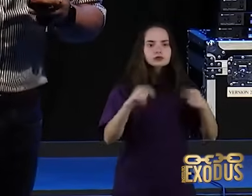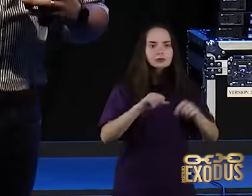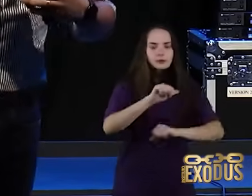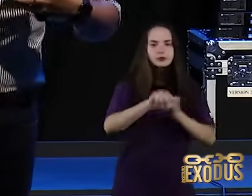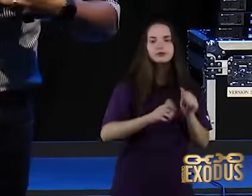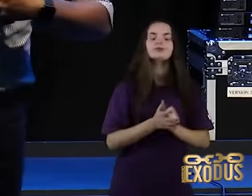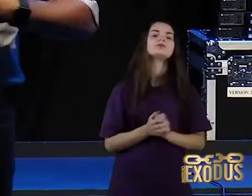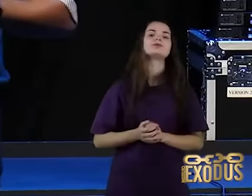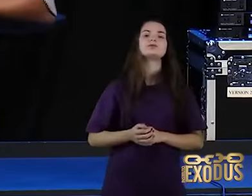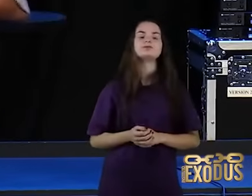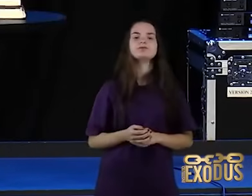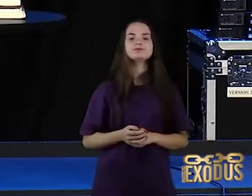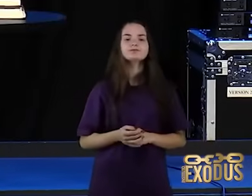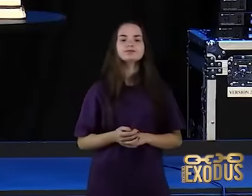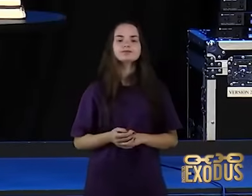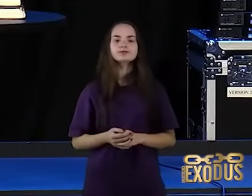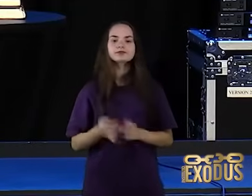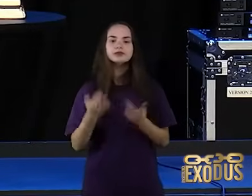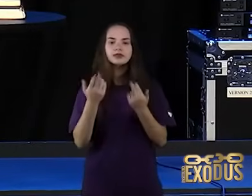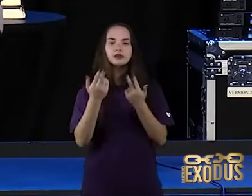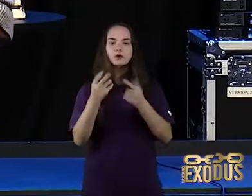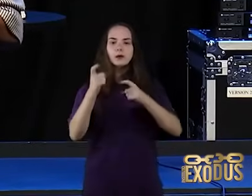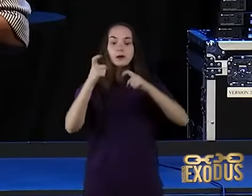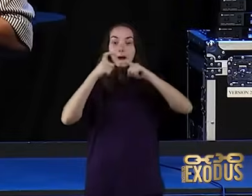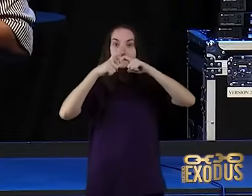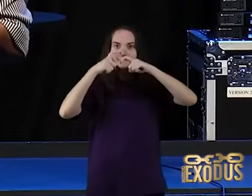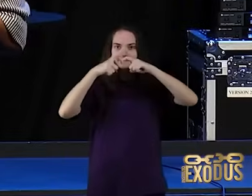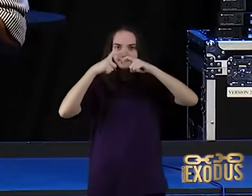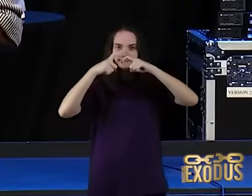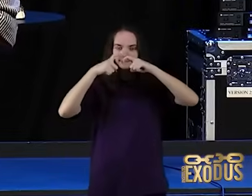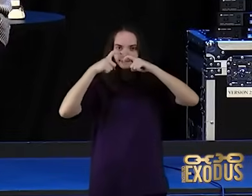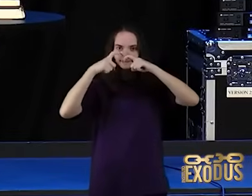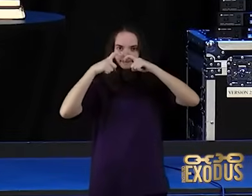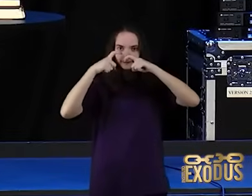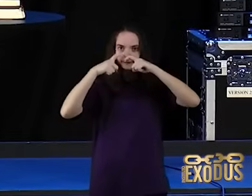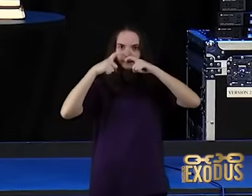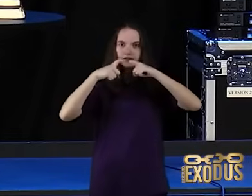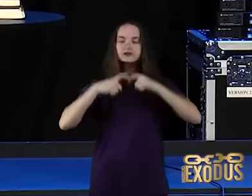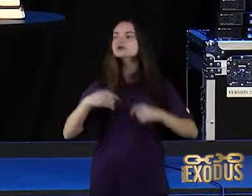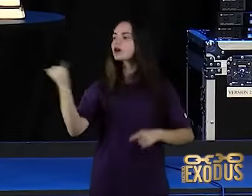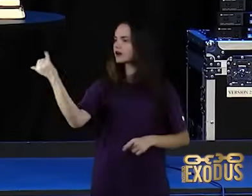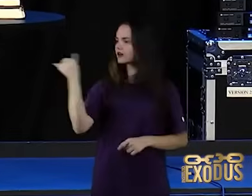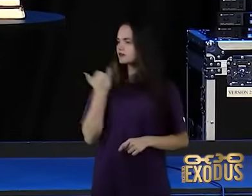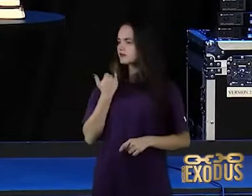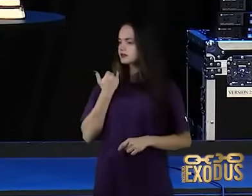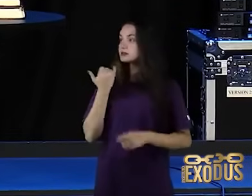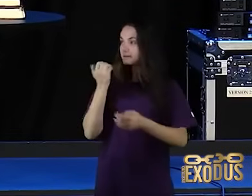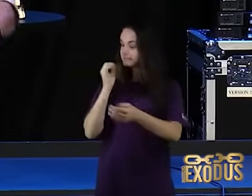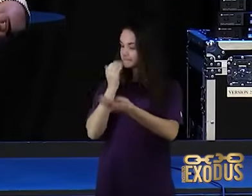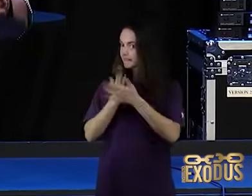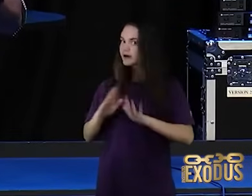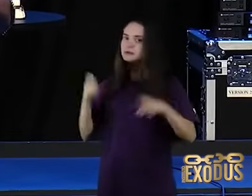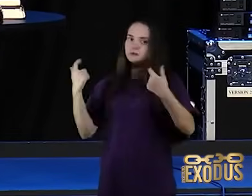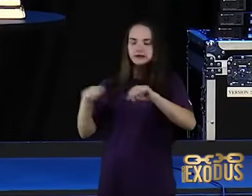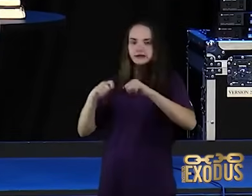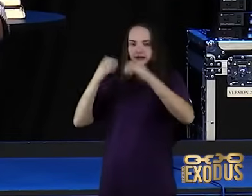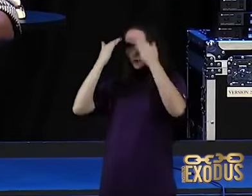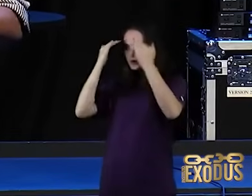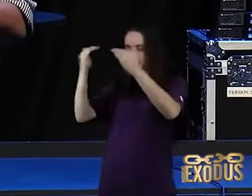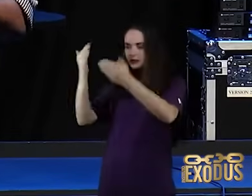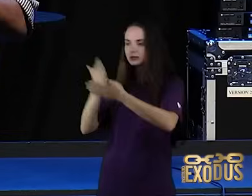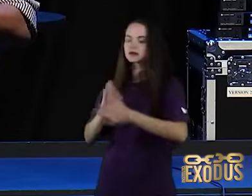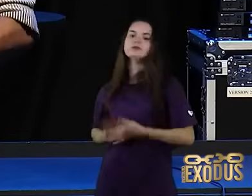continuar eu eu eu eu sou testemunha de uma pessoa o médico chegou para